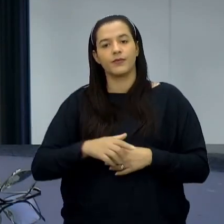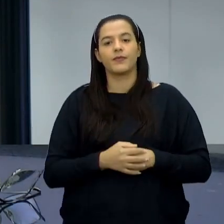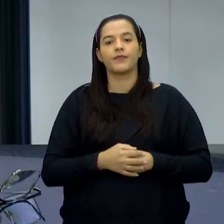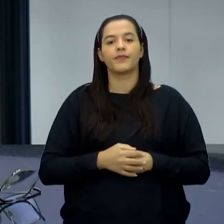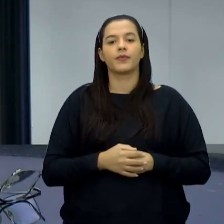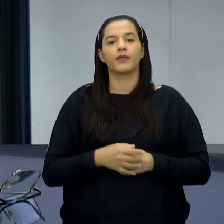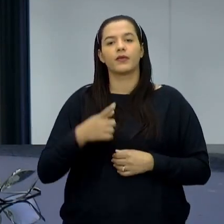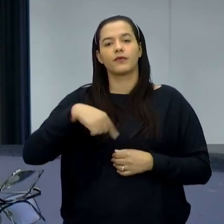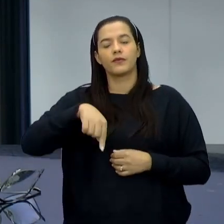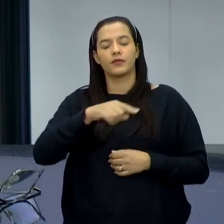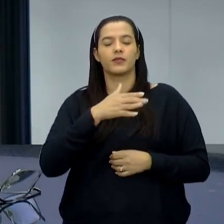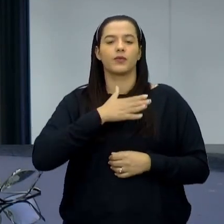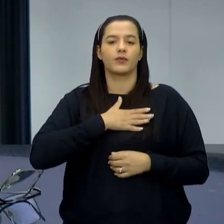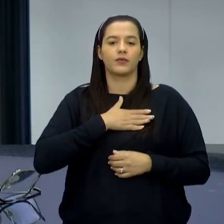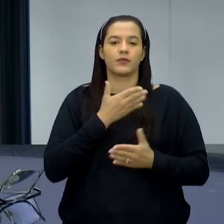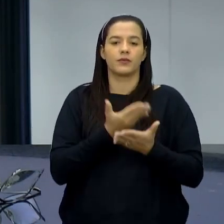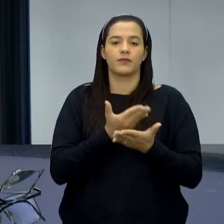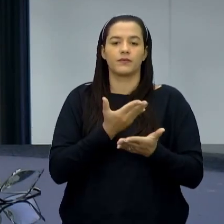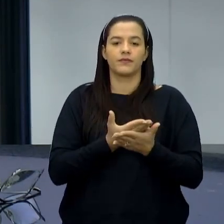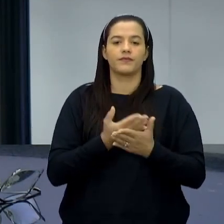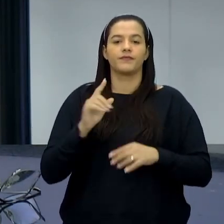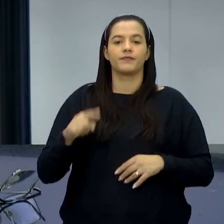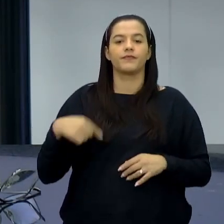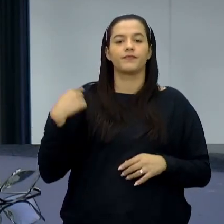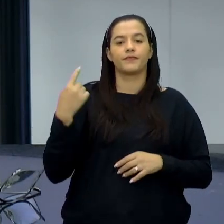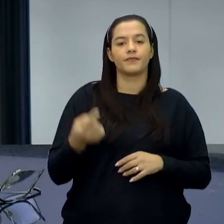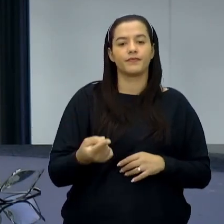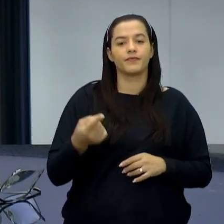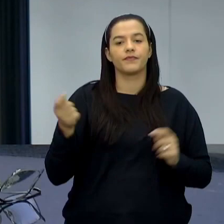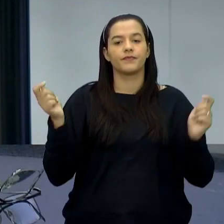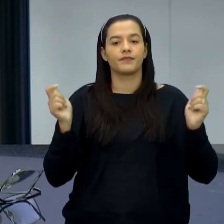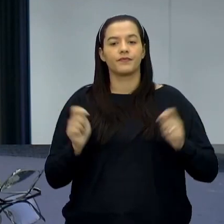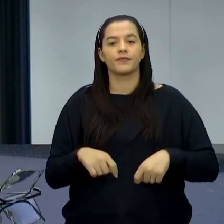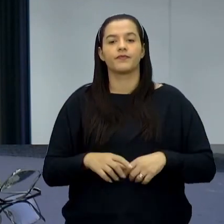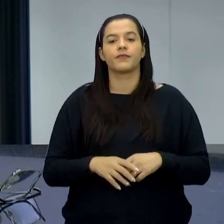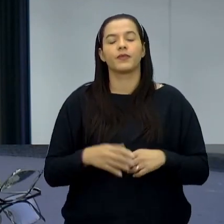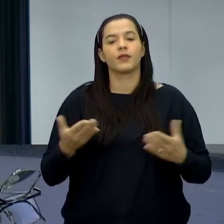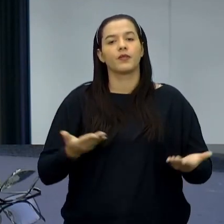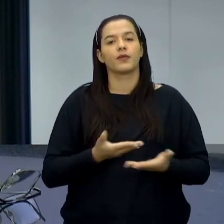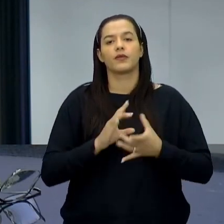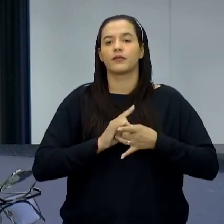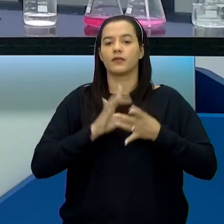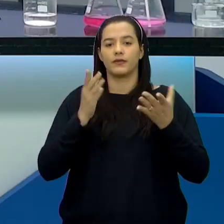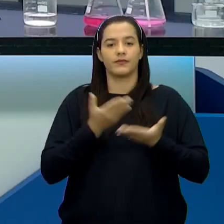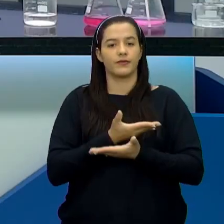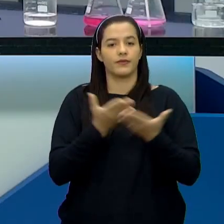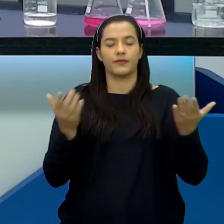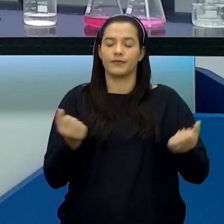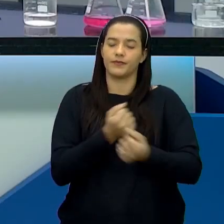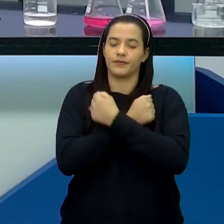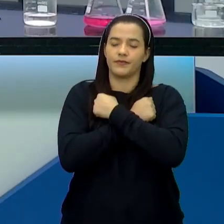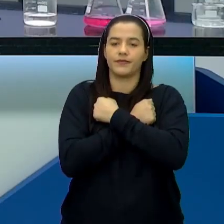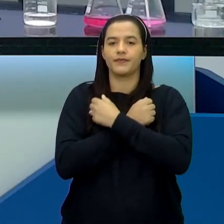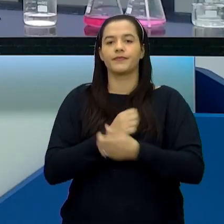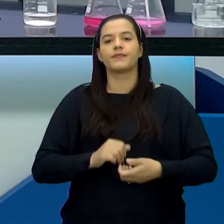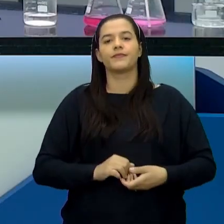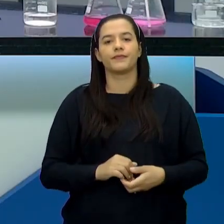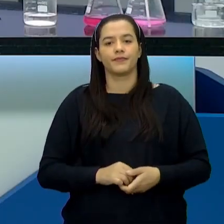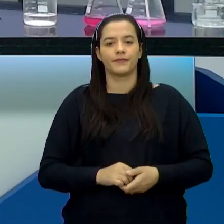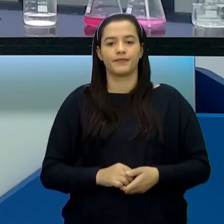né? Espero que tenham gostado. Estamos aí, né, à disposição de vocês. Um grande abraço.